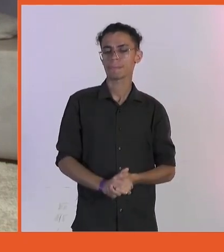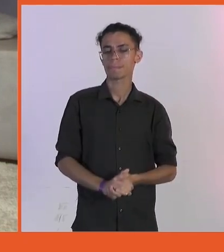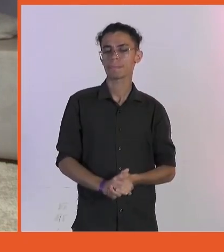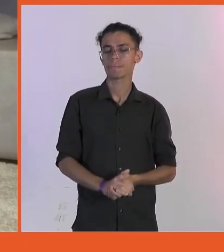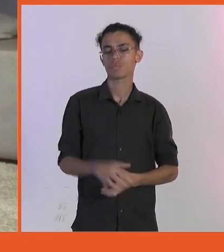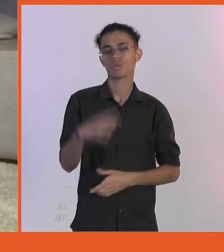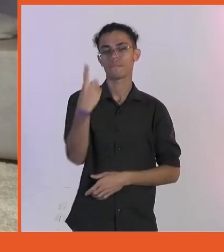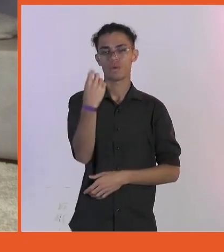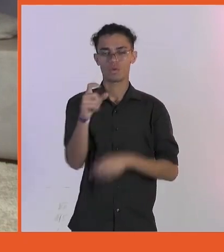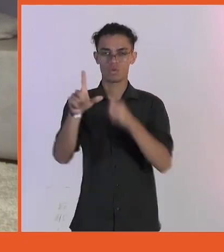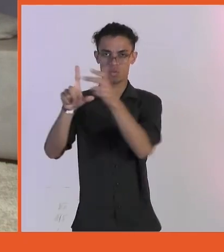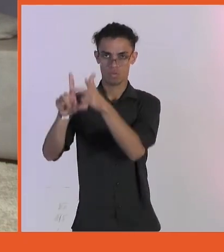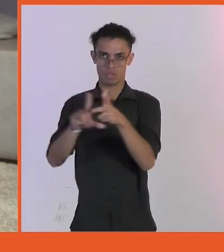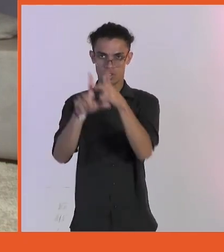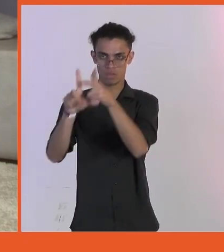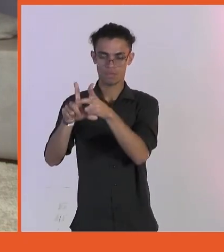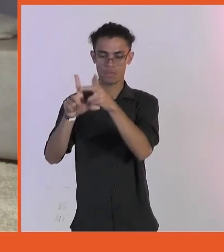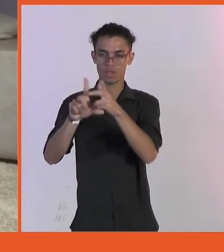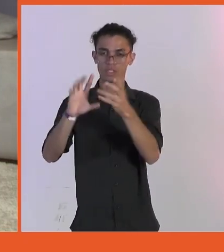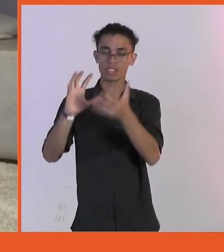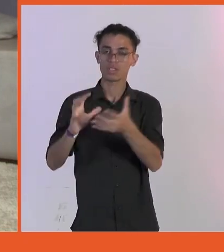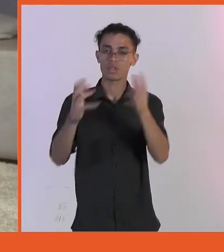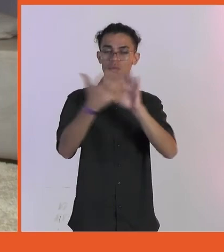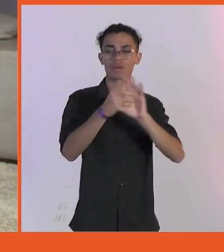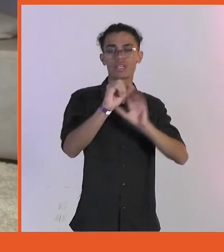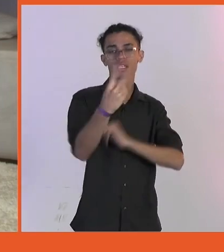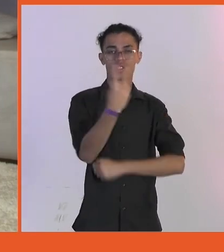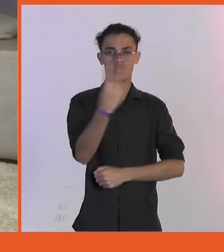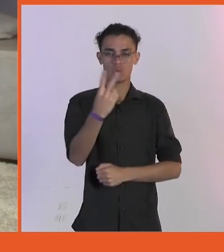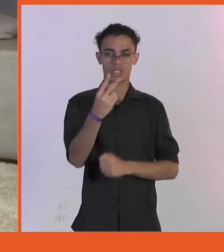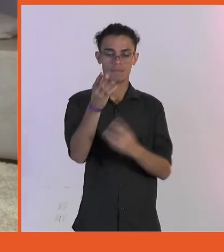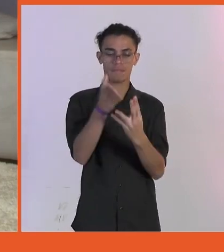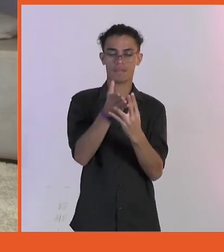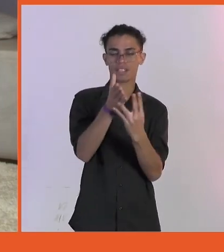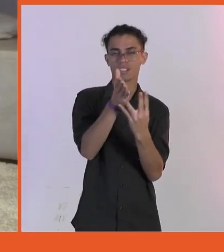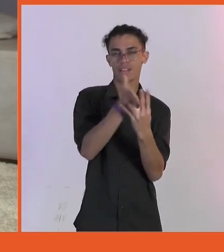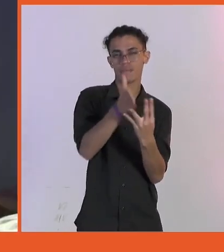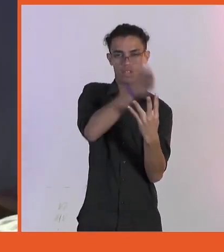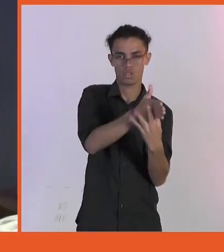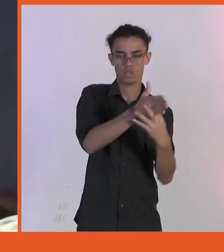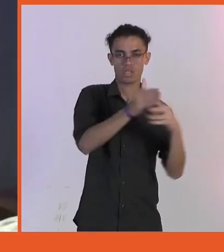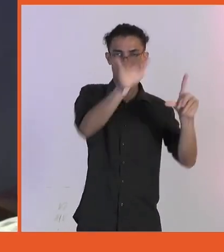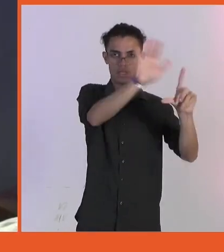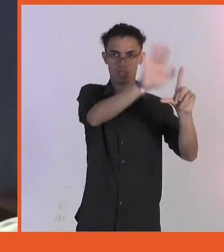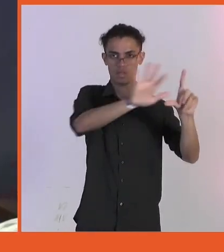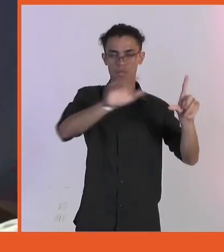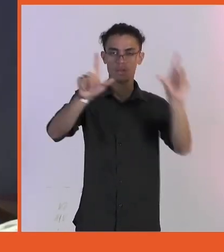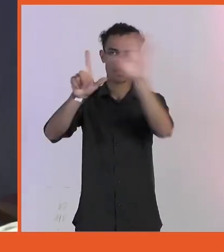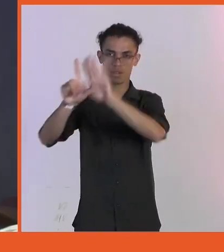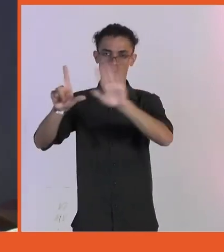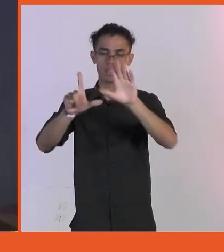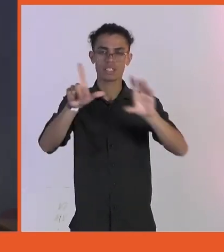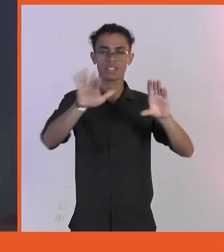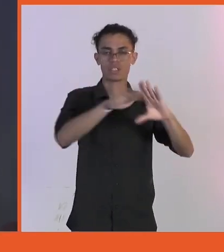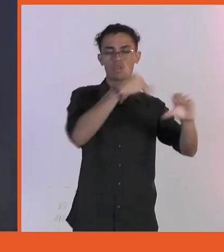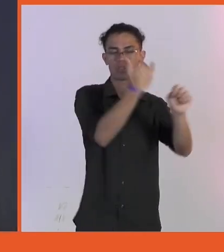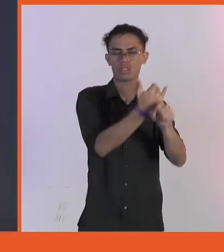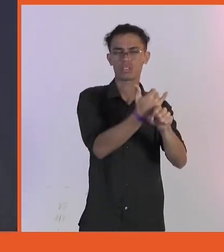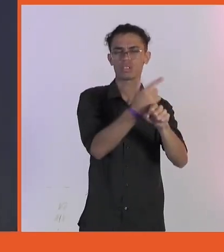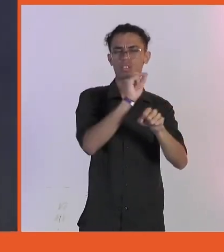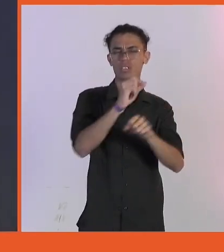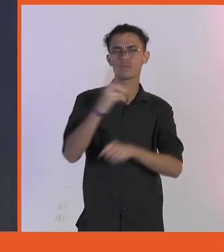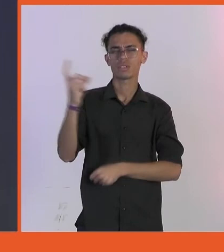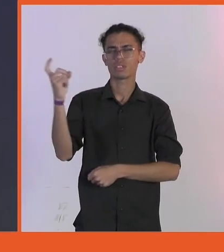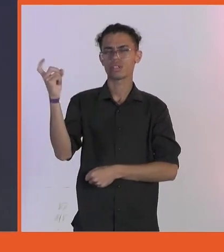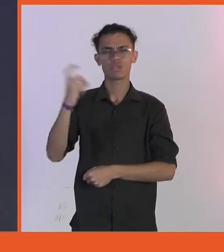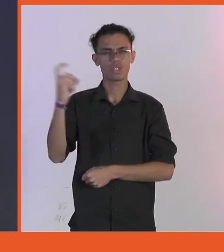ele em... Eu dividi, então, cada plataforma eu faço um conteúdo de topo de funil, por exemplo, YouTube eu trato ele como topo de funil, TikTok